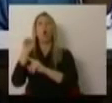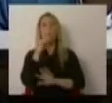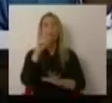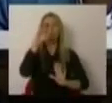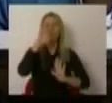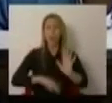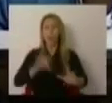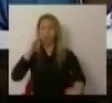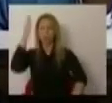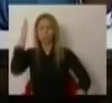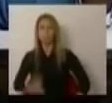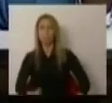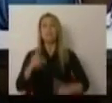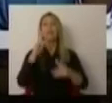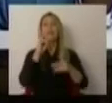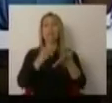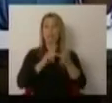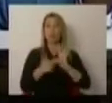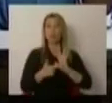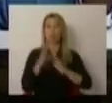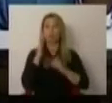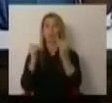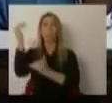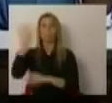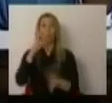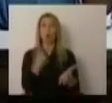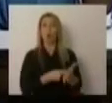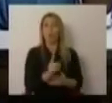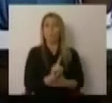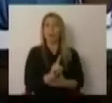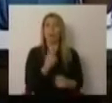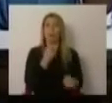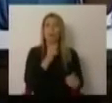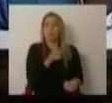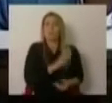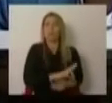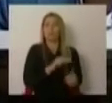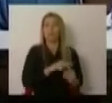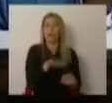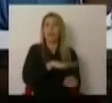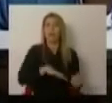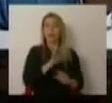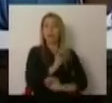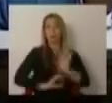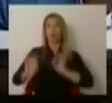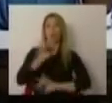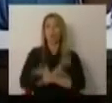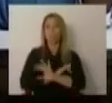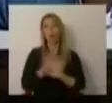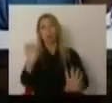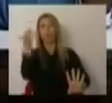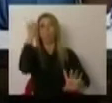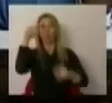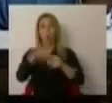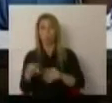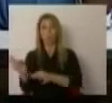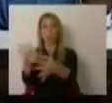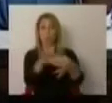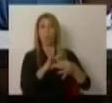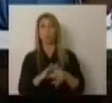que acabam a não pagar impostos em solo europeu. E, portanto, há alternativas. Em vez de se cortar na coesão, que todos e